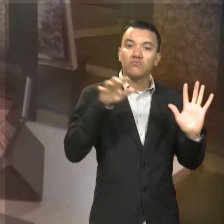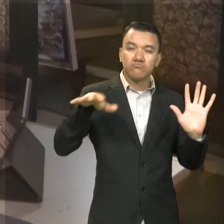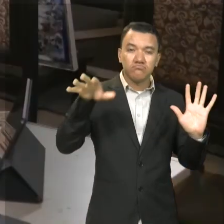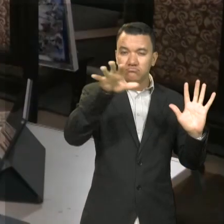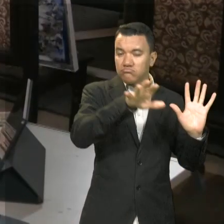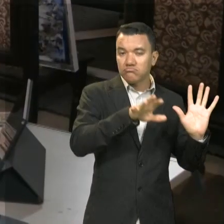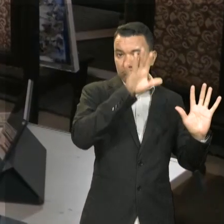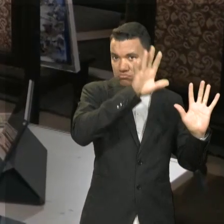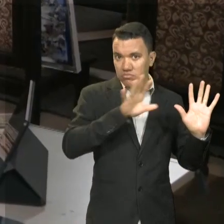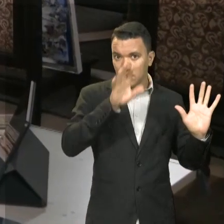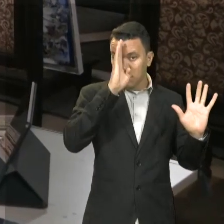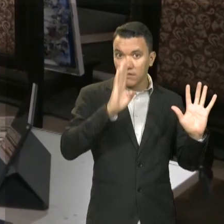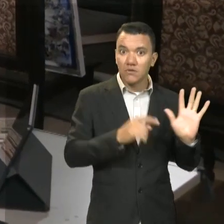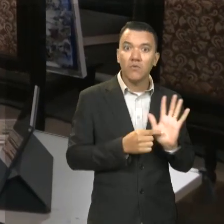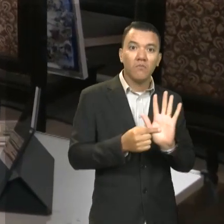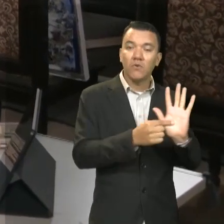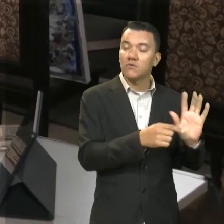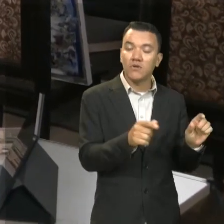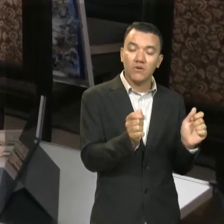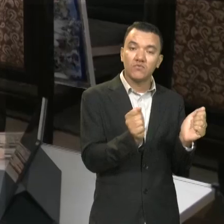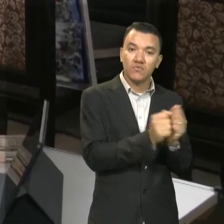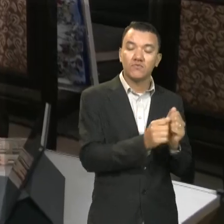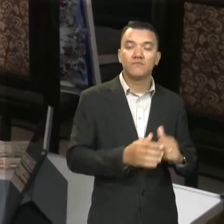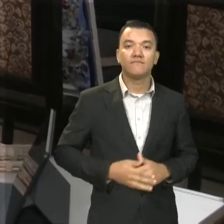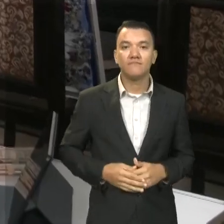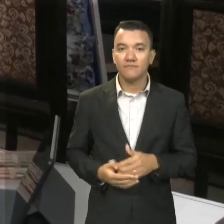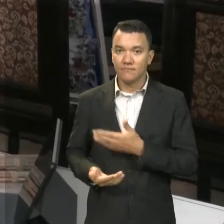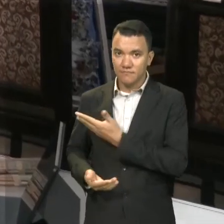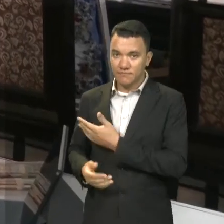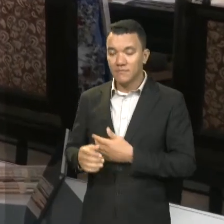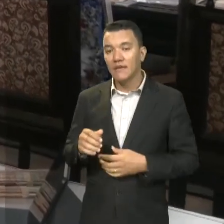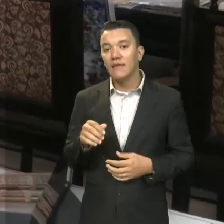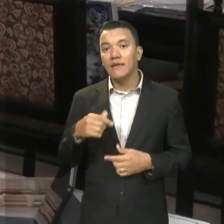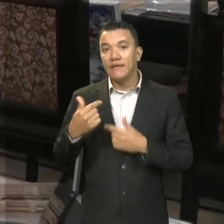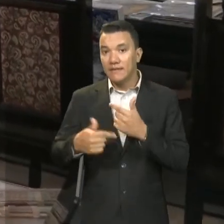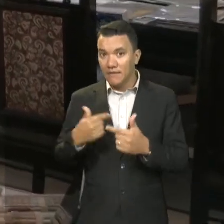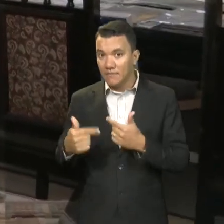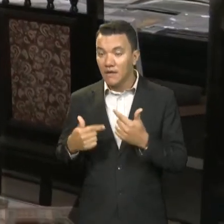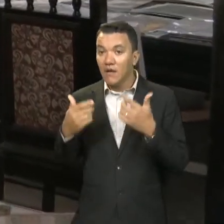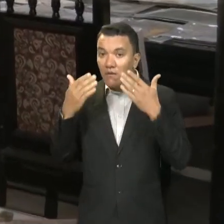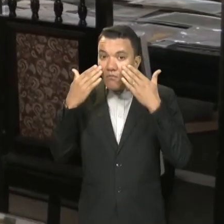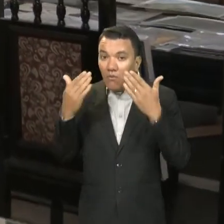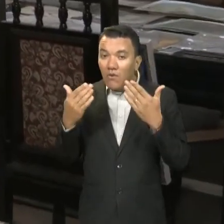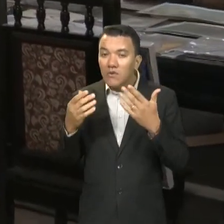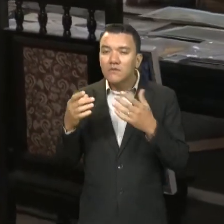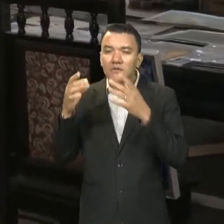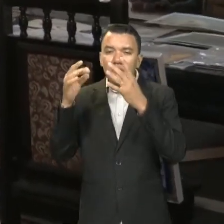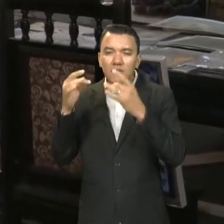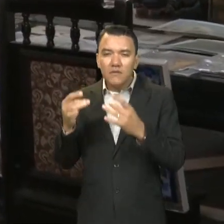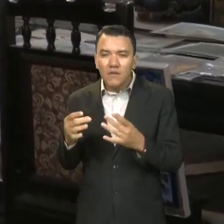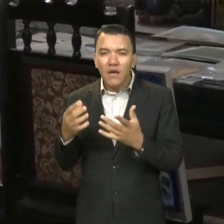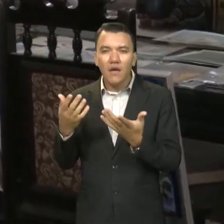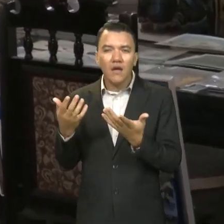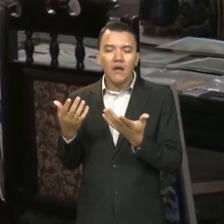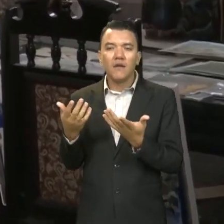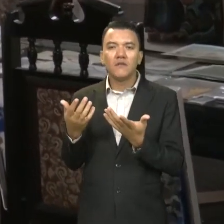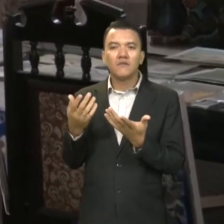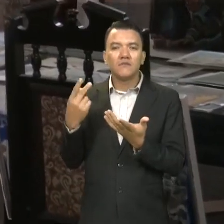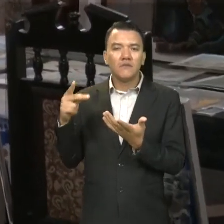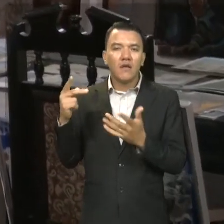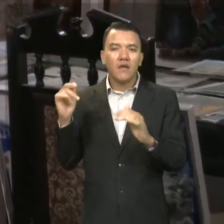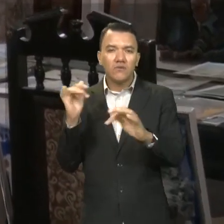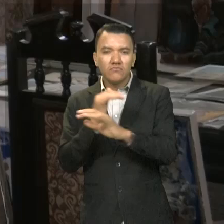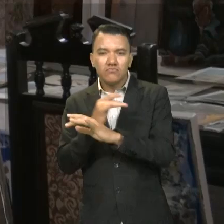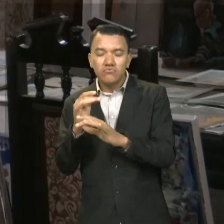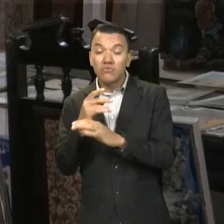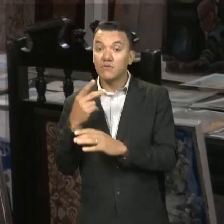Brasil. O trabalho de Regina Borba celebra o cotidiano e os detalhes esquecidos. Uma arte que resgata